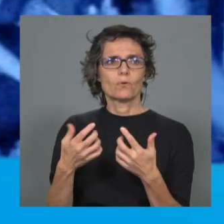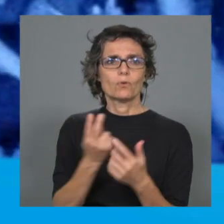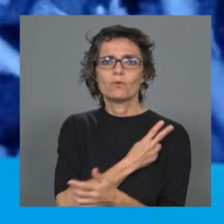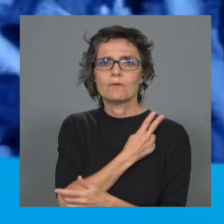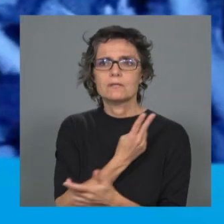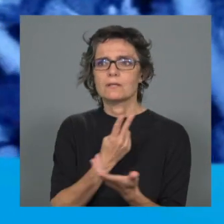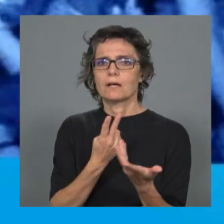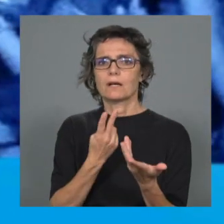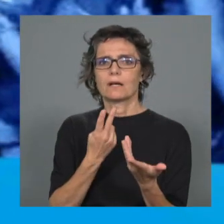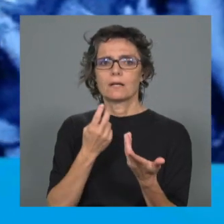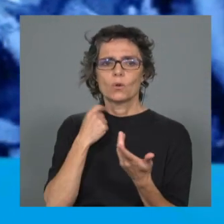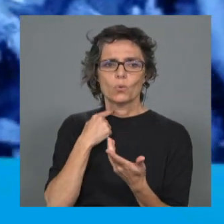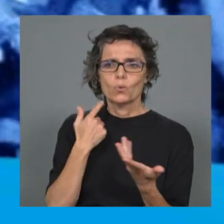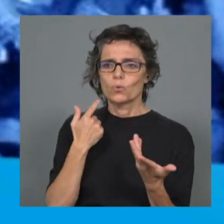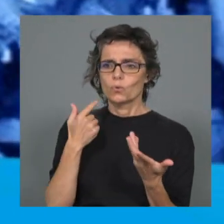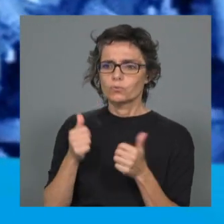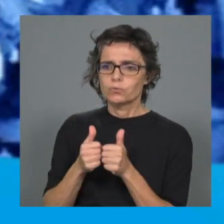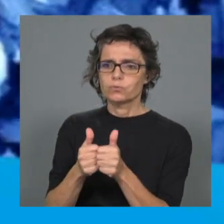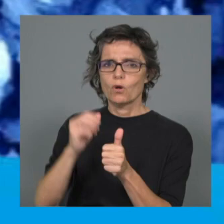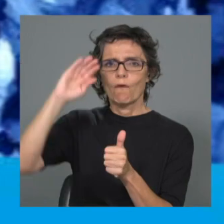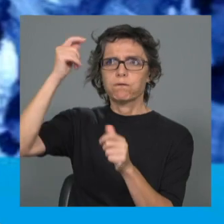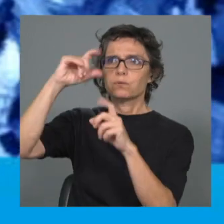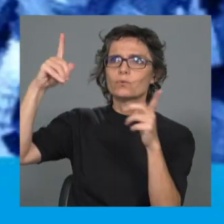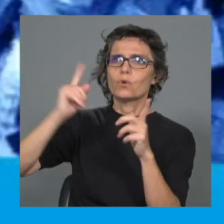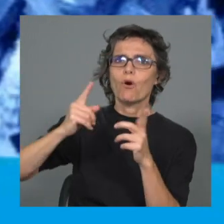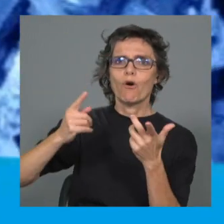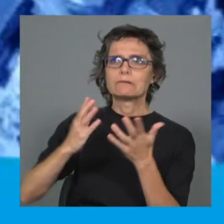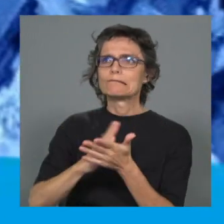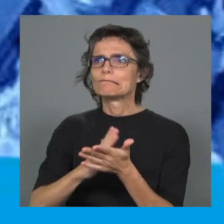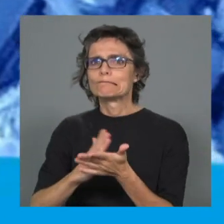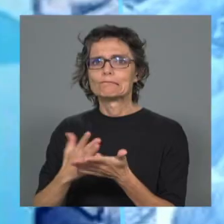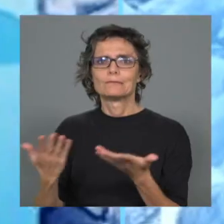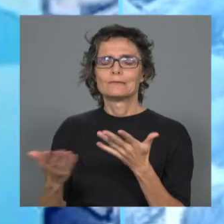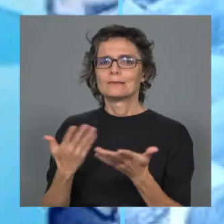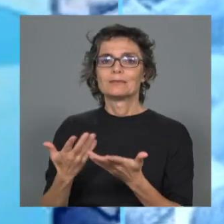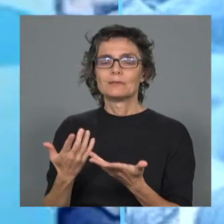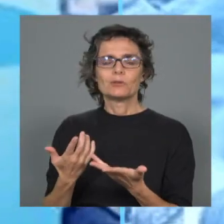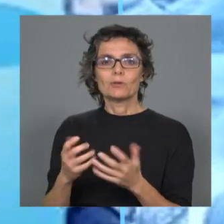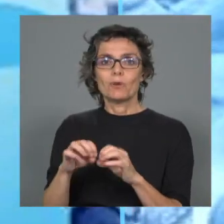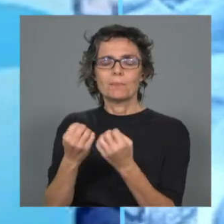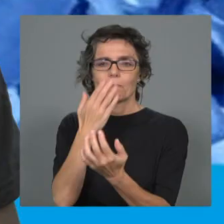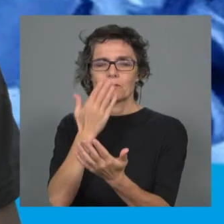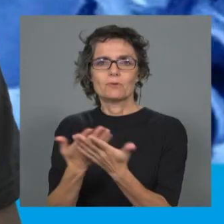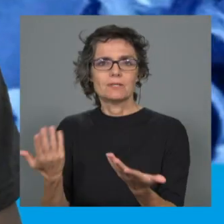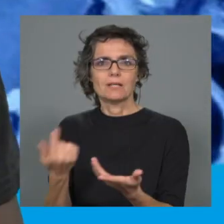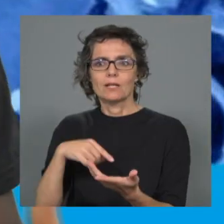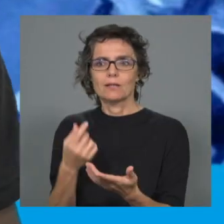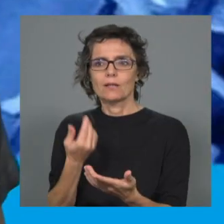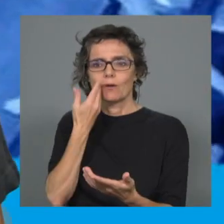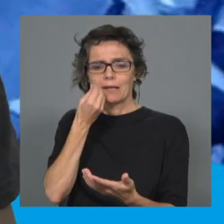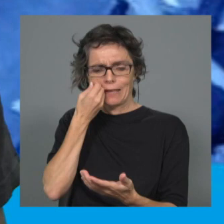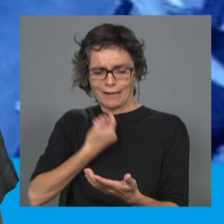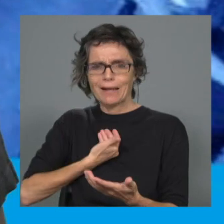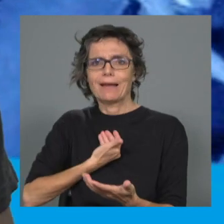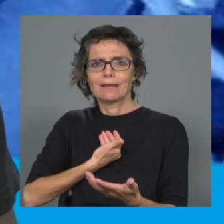um curso e a pensar também a seguir o que é que será, onde é que nos encaixamos. Onde é que nos encaixamos, e vamos procurar